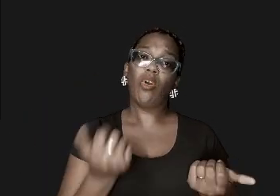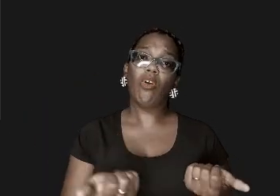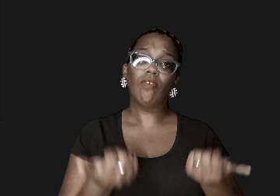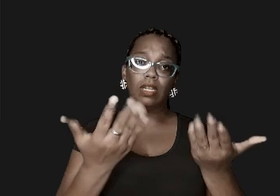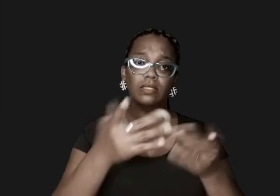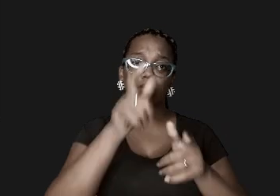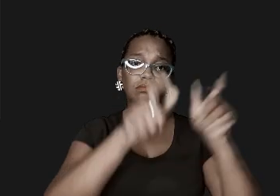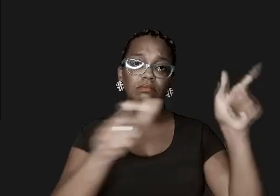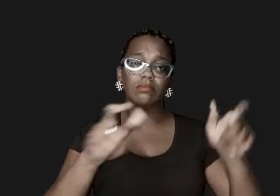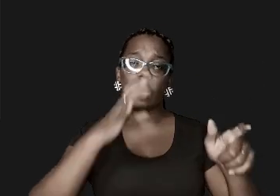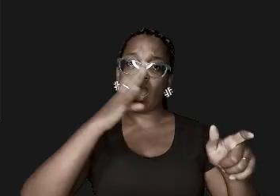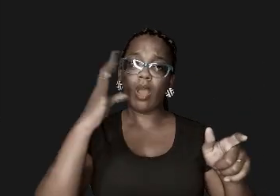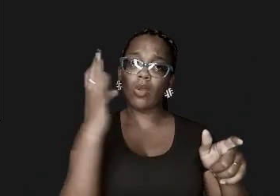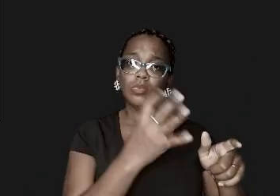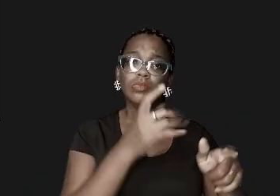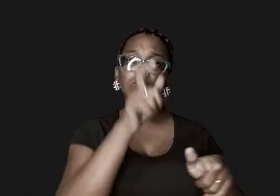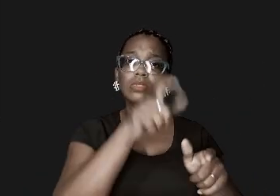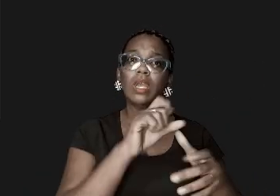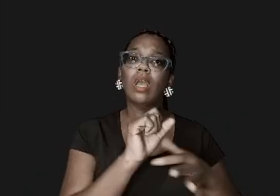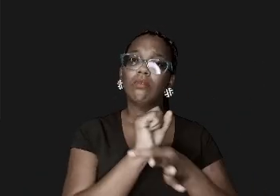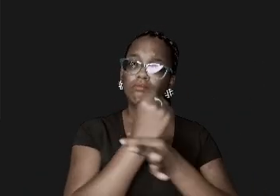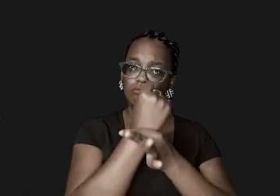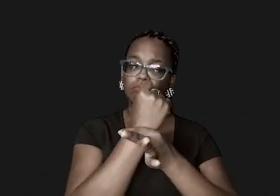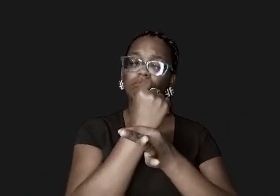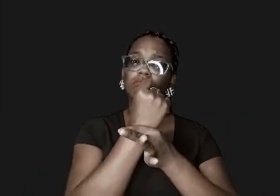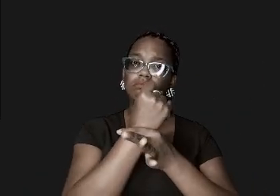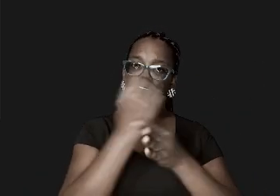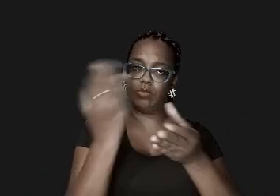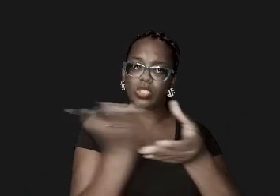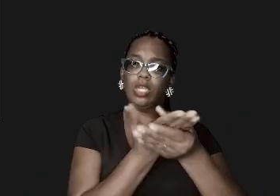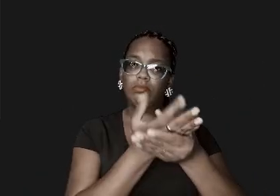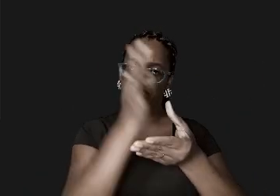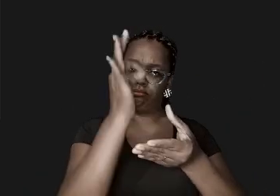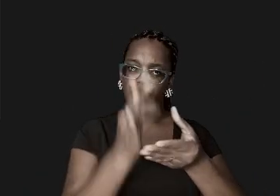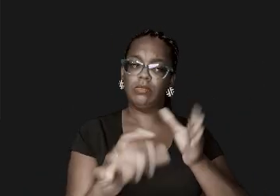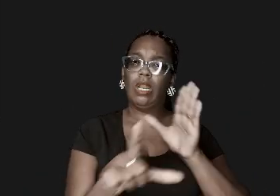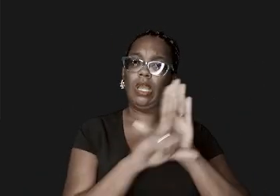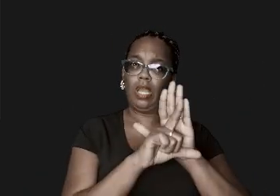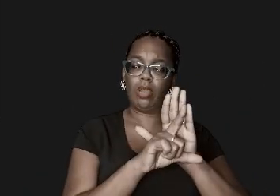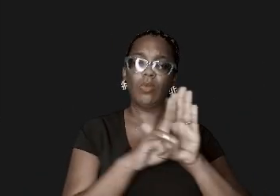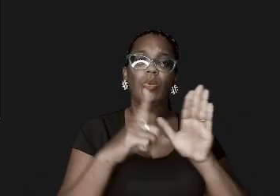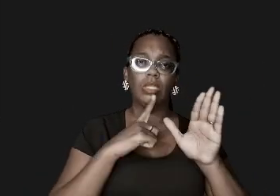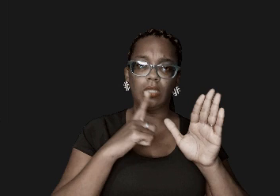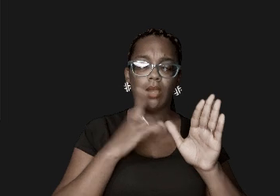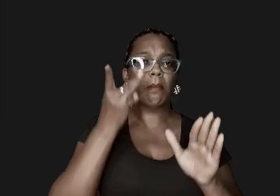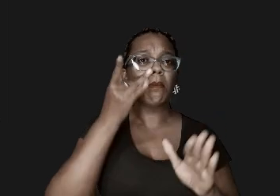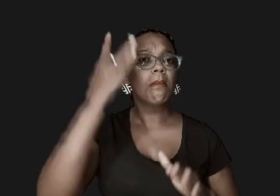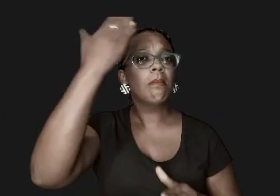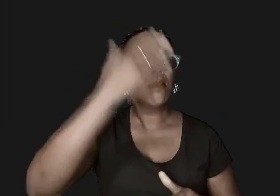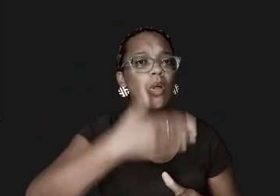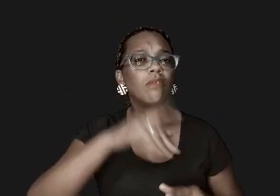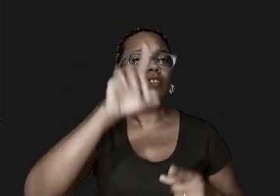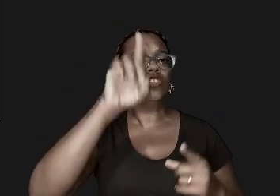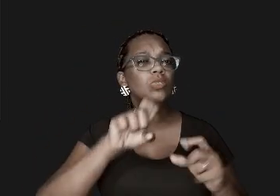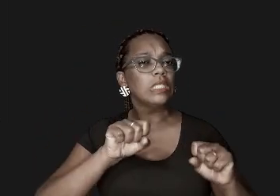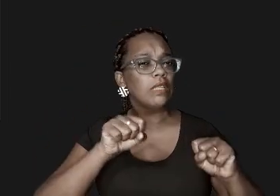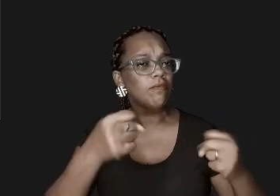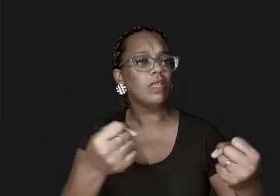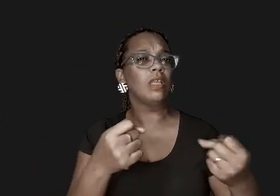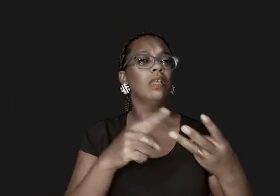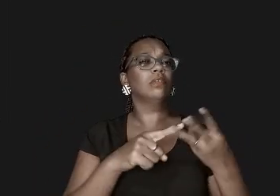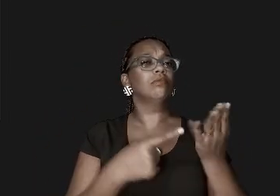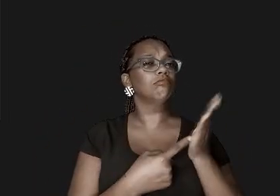se trata no limite e mais uma vertente punitiva do próprio Estado e assim portanto deve oferecer aos acusados as garantias